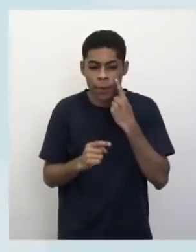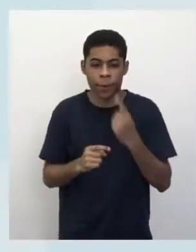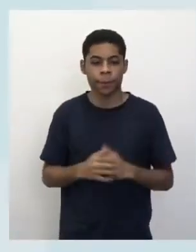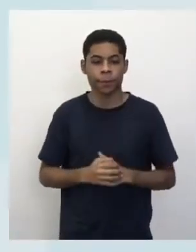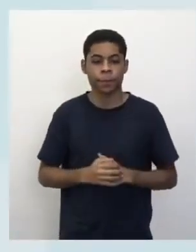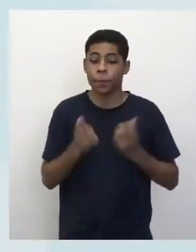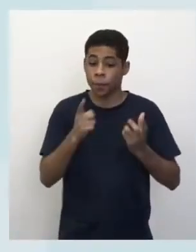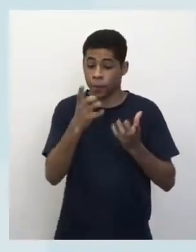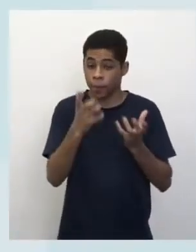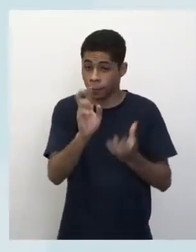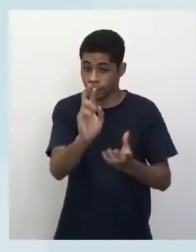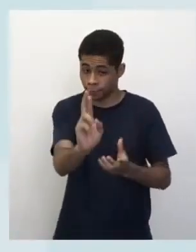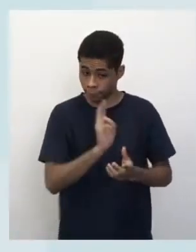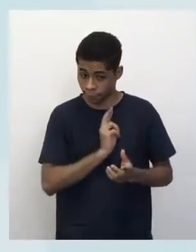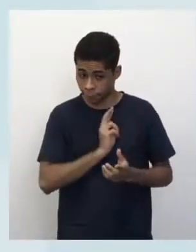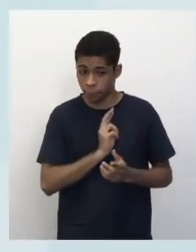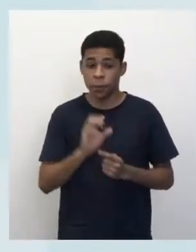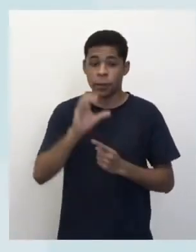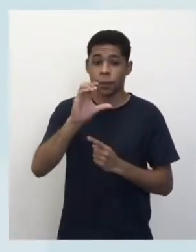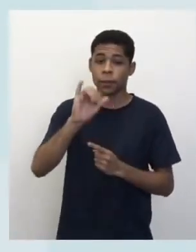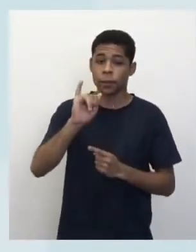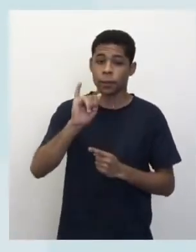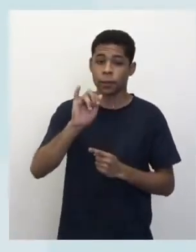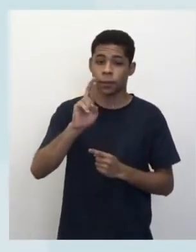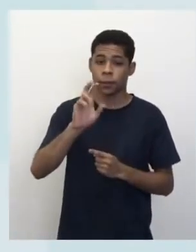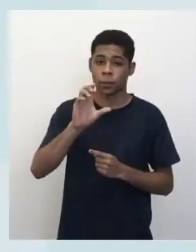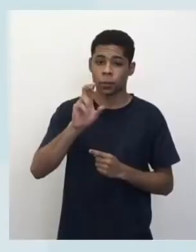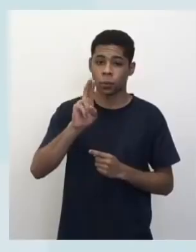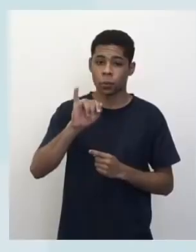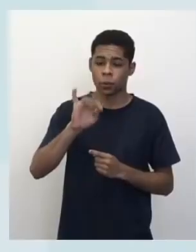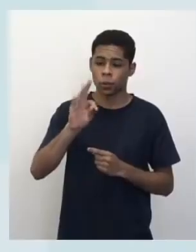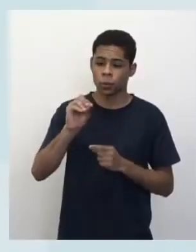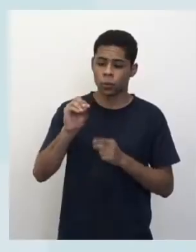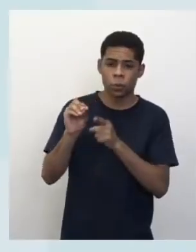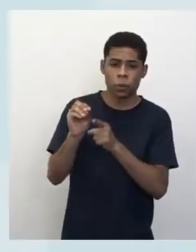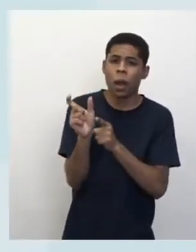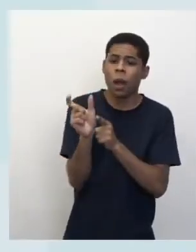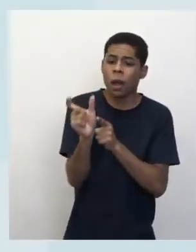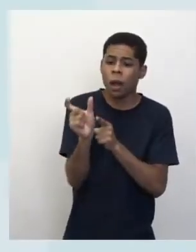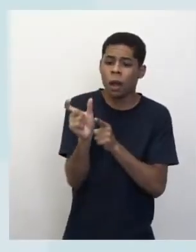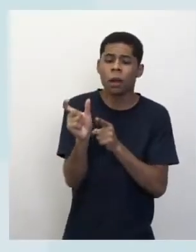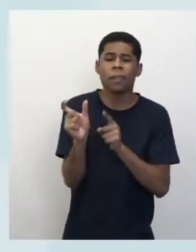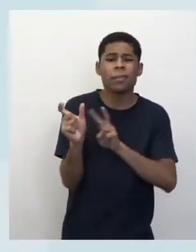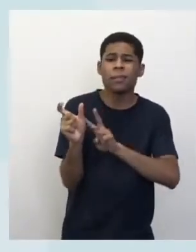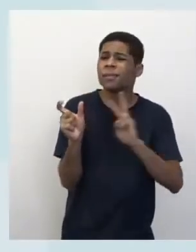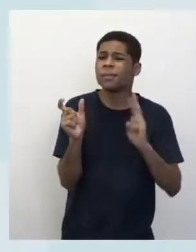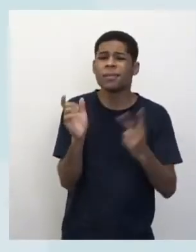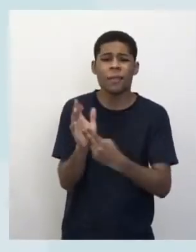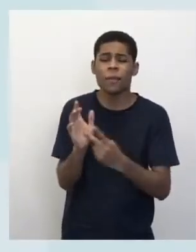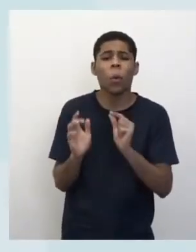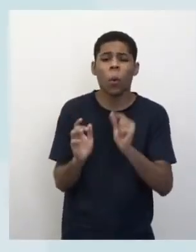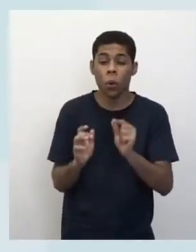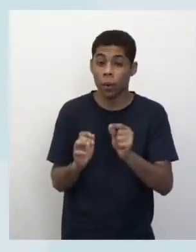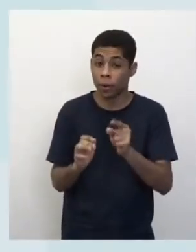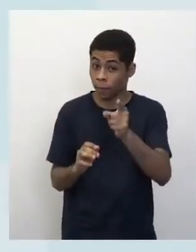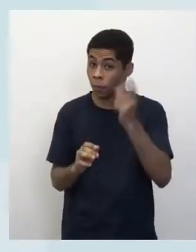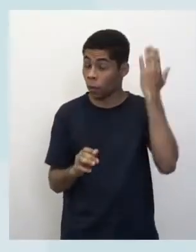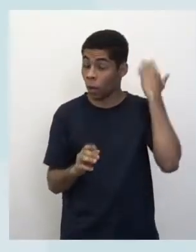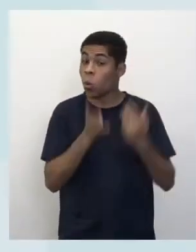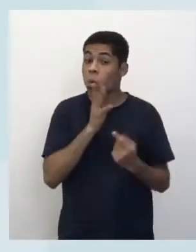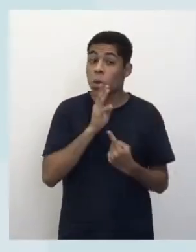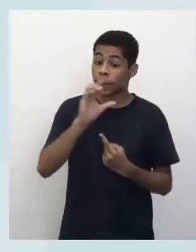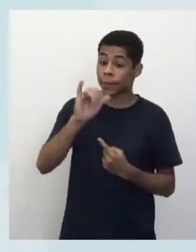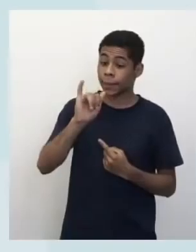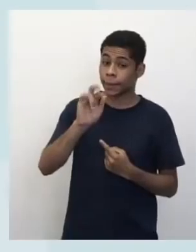vocês respondessem para mim o que significa a palavra circuito. Dentro daquilo que você já ouviu falar.